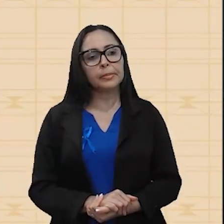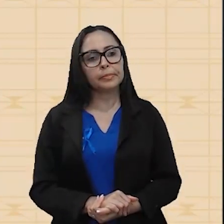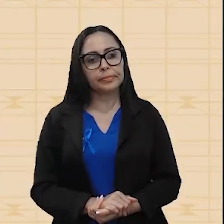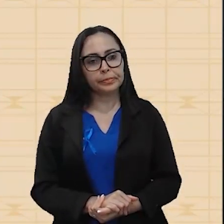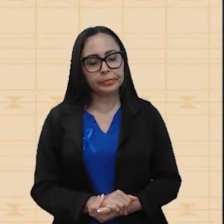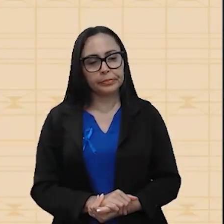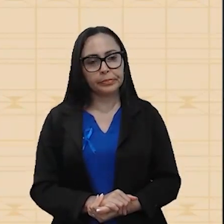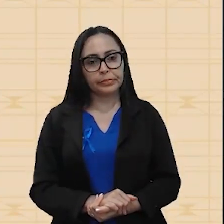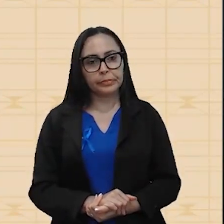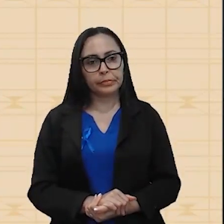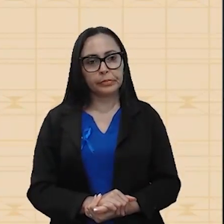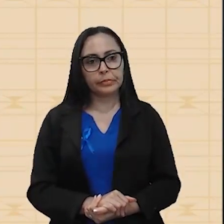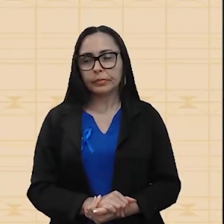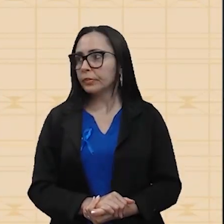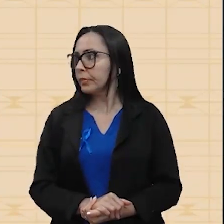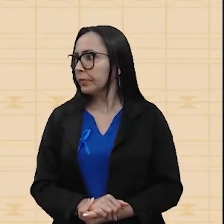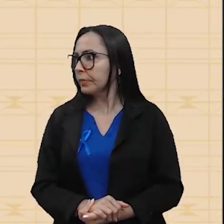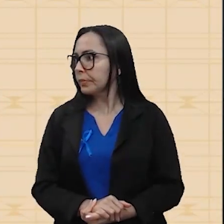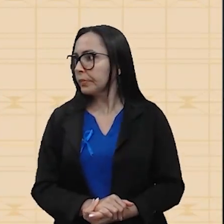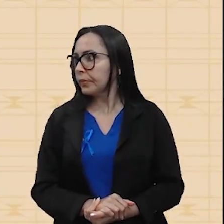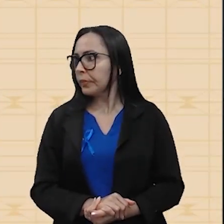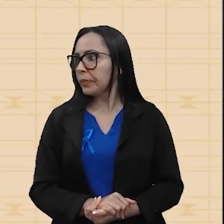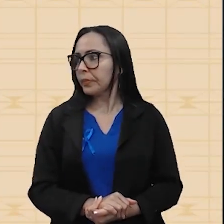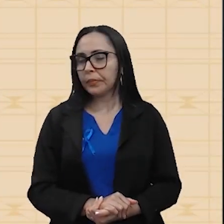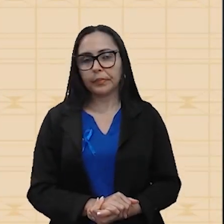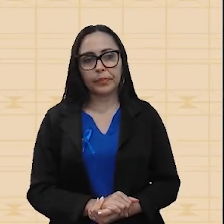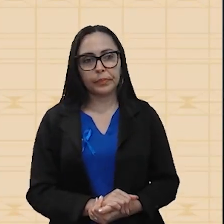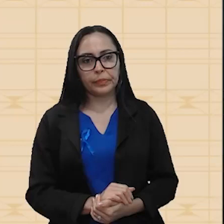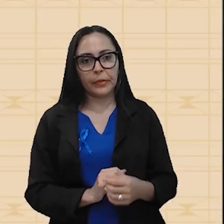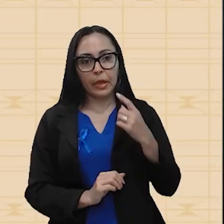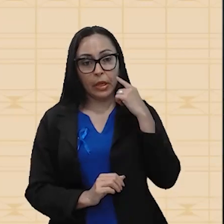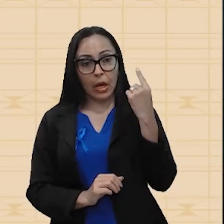como encontrar essa altura do triângulo equilátero.